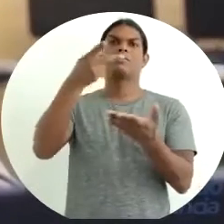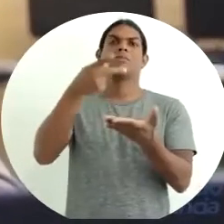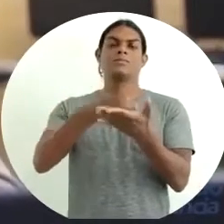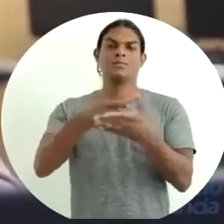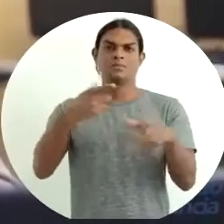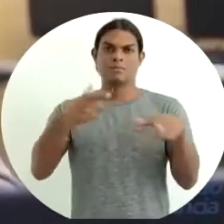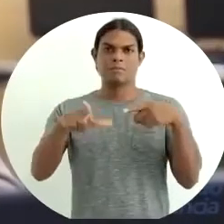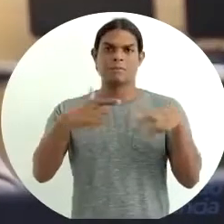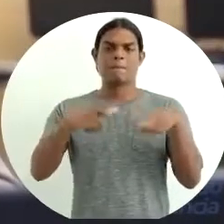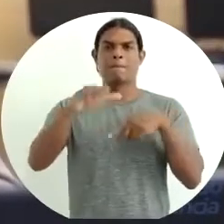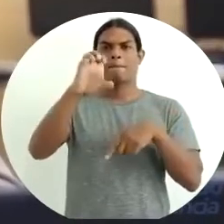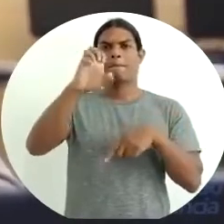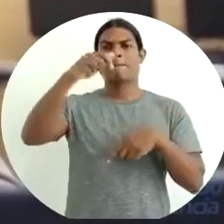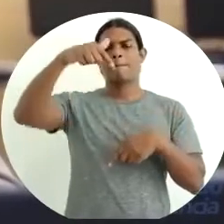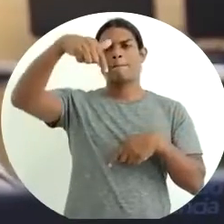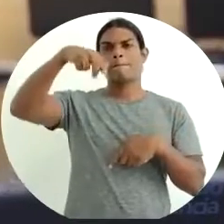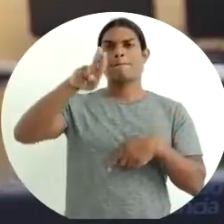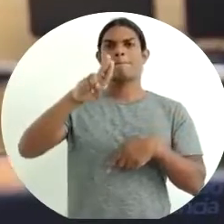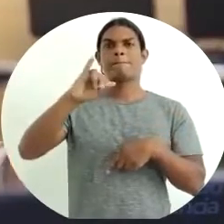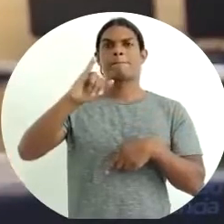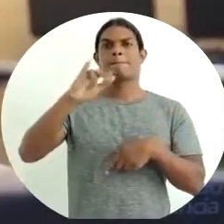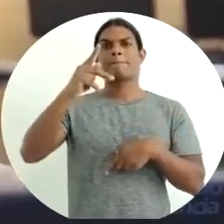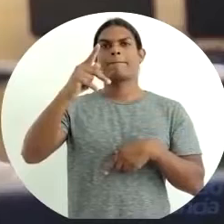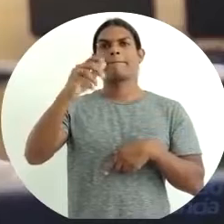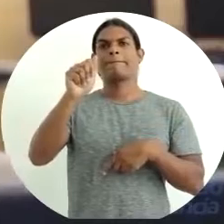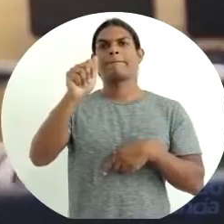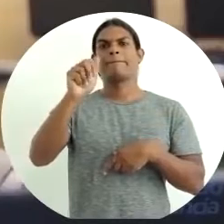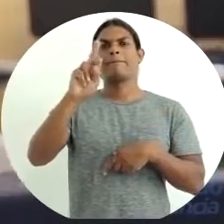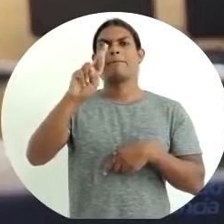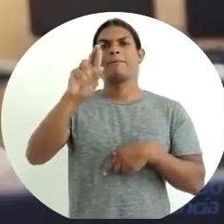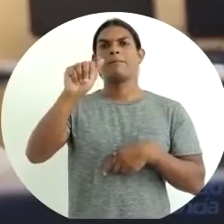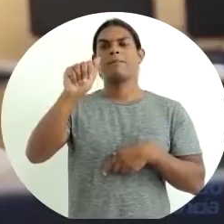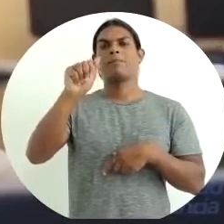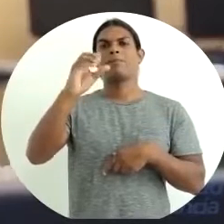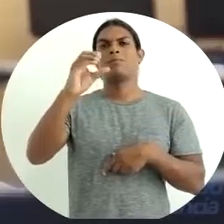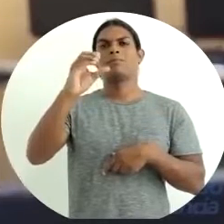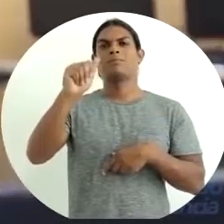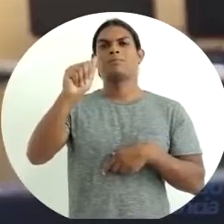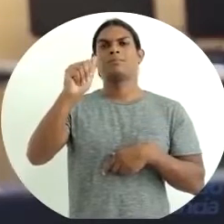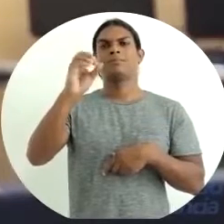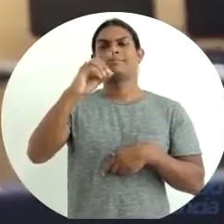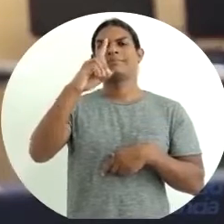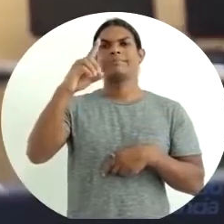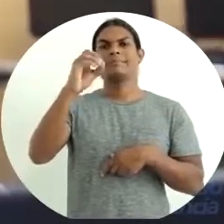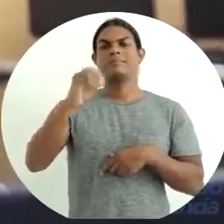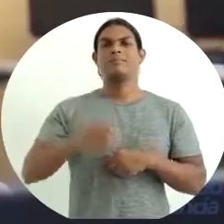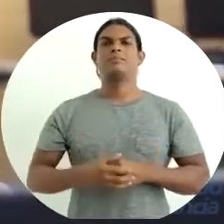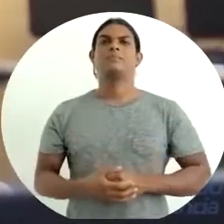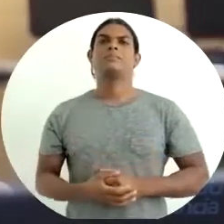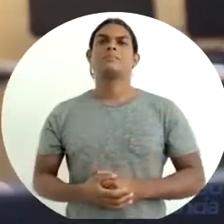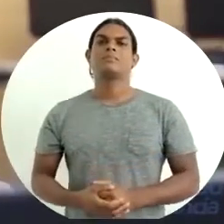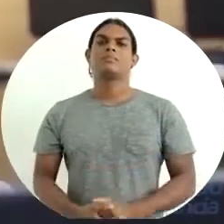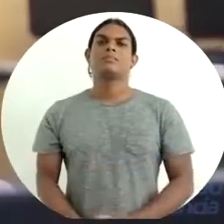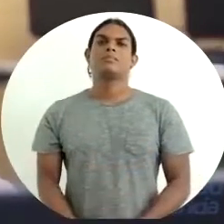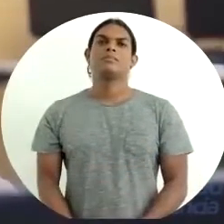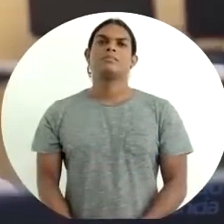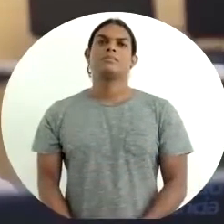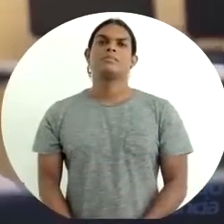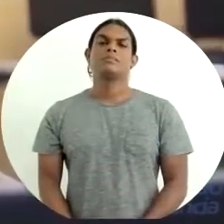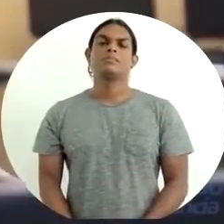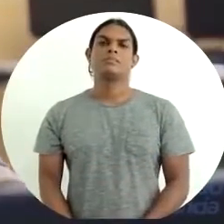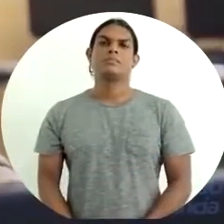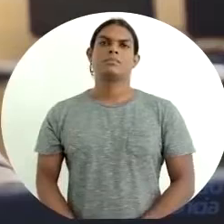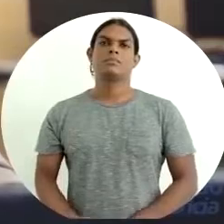equiparação. Também considera esse acidente de trabalho por equiparação quando está fora do local e fora do horário de trabalho, aquele quando houver uma prestação de